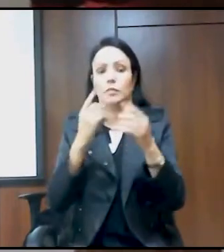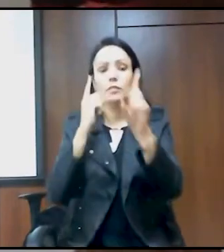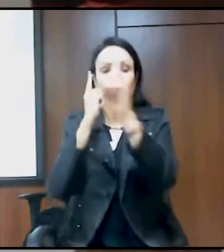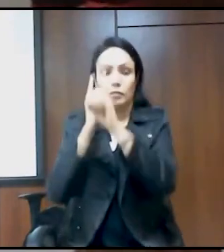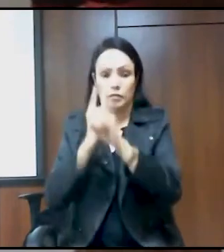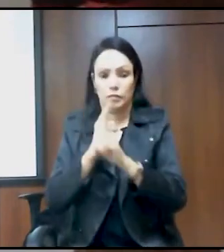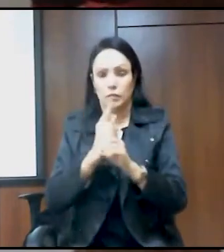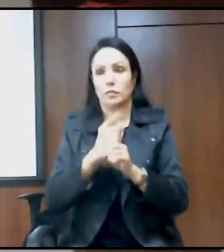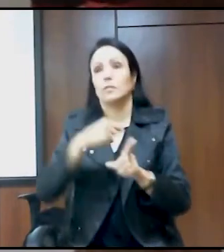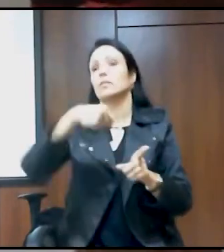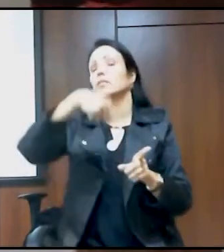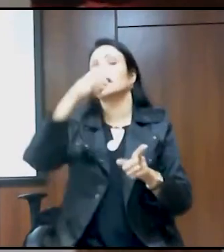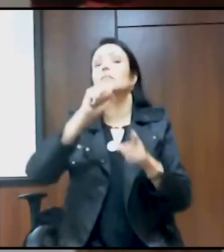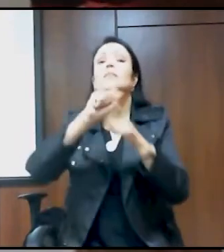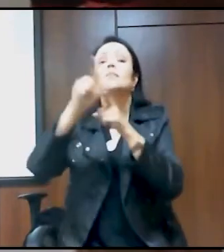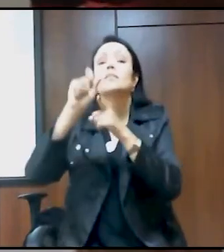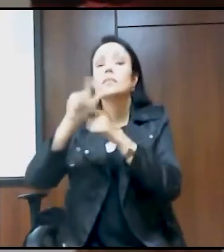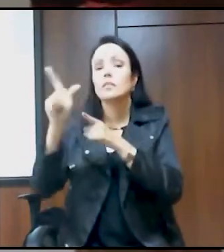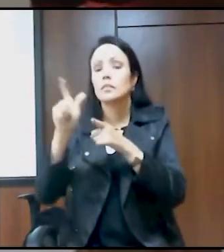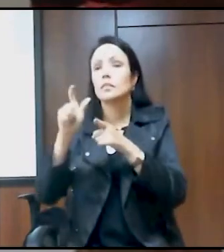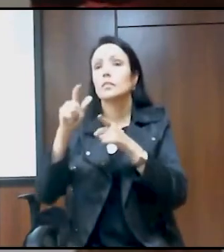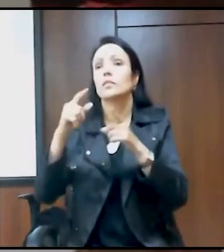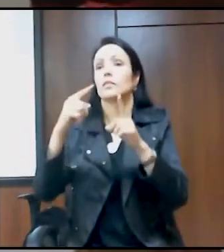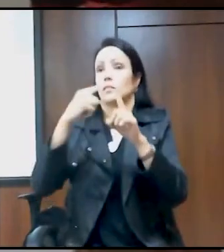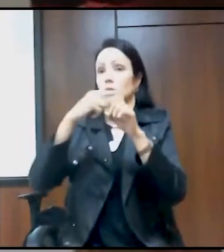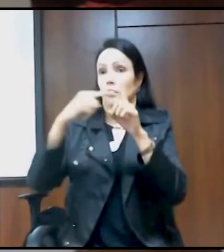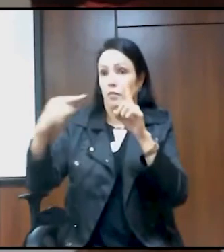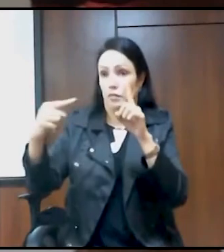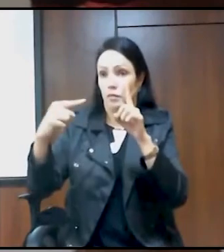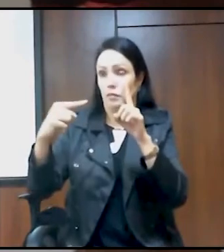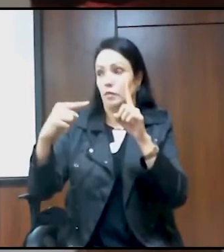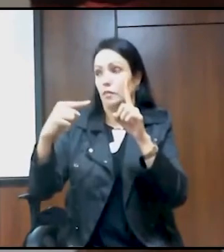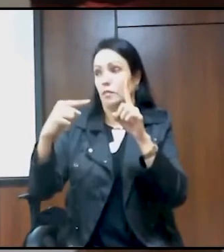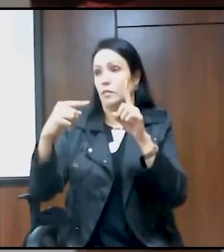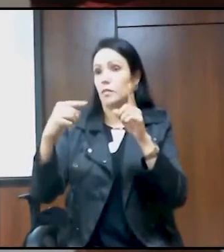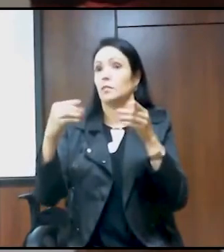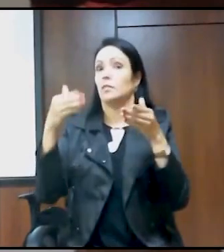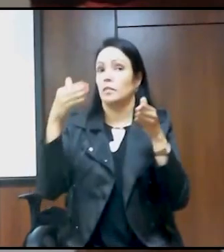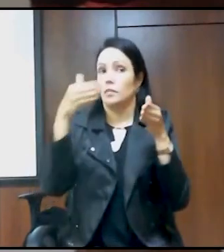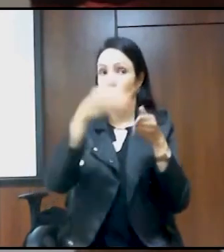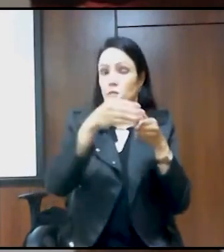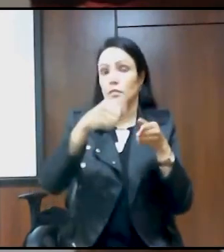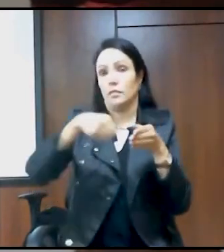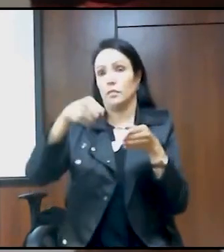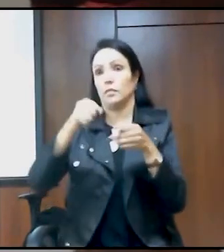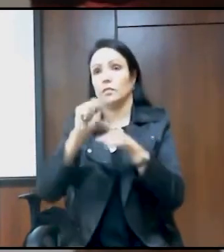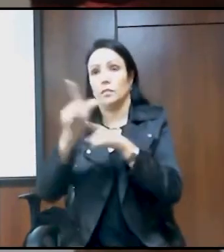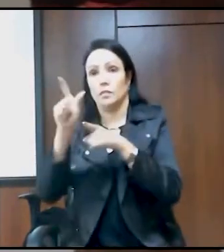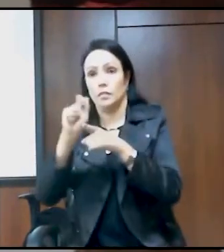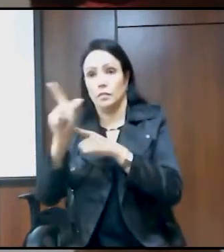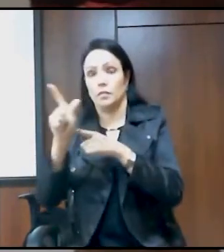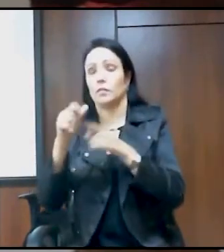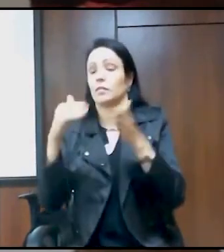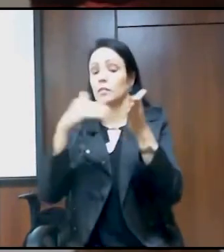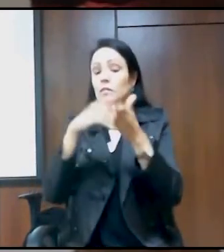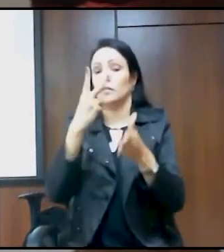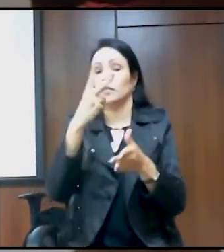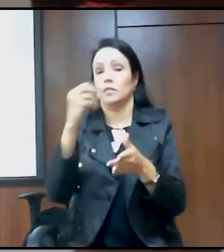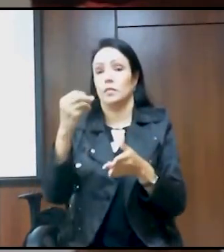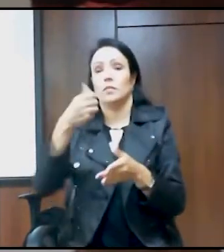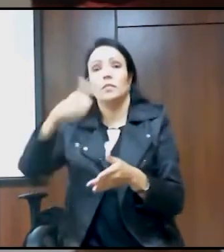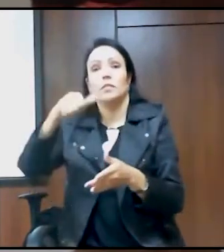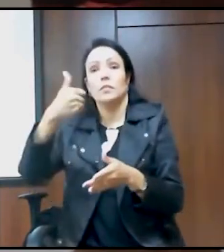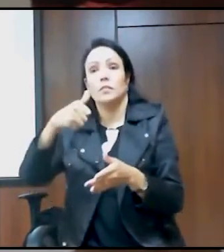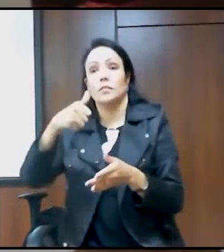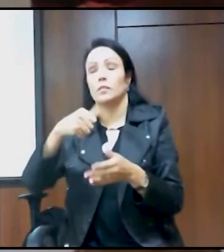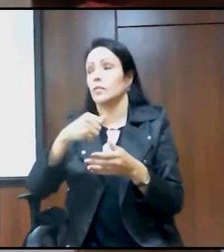Bolsa Aluguel, praticamente metade delas entrou no Bolsa Aluguel aqui até 2012. Depois tem